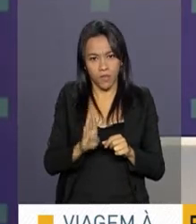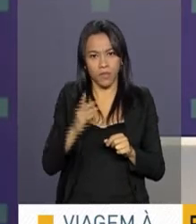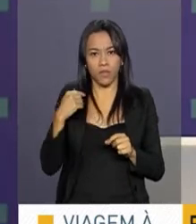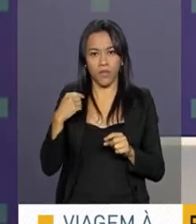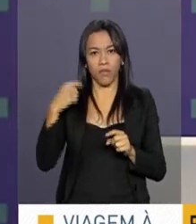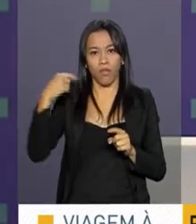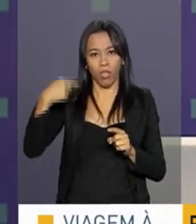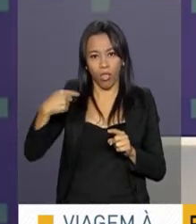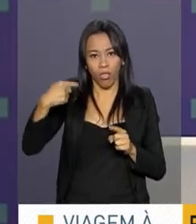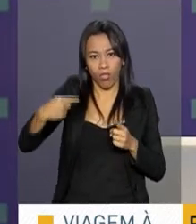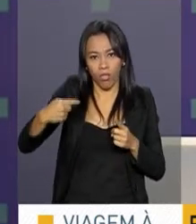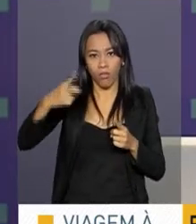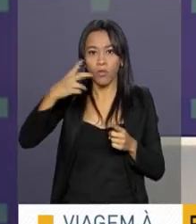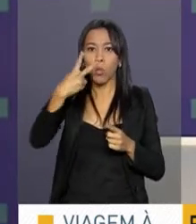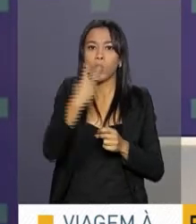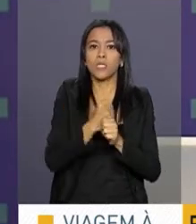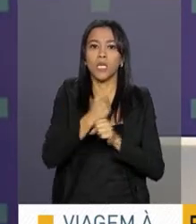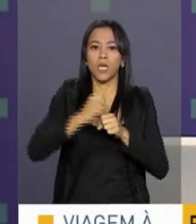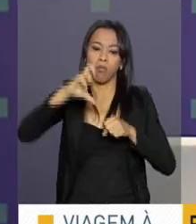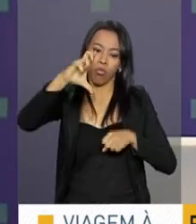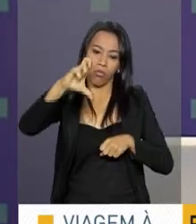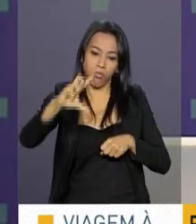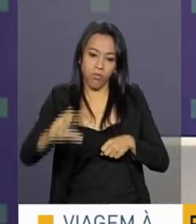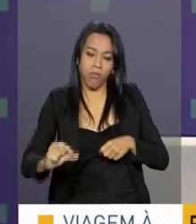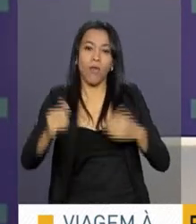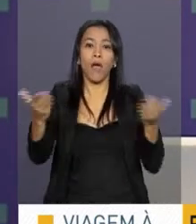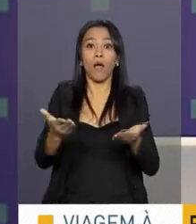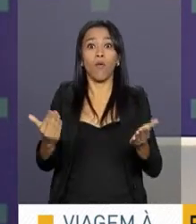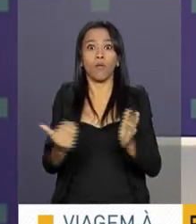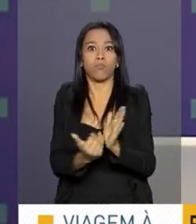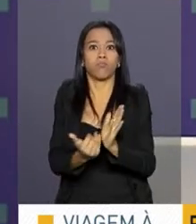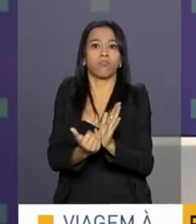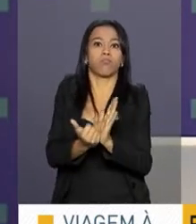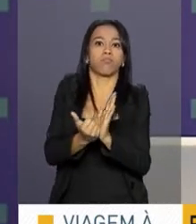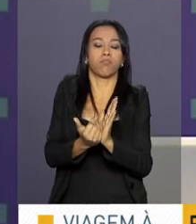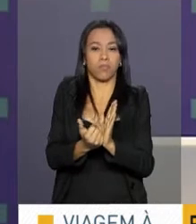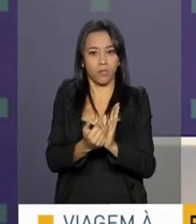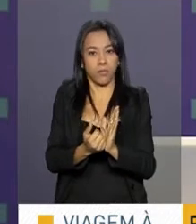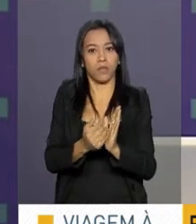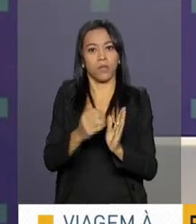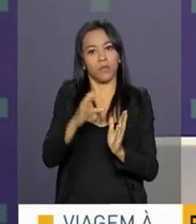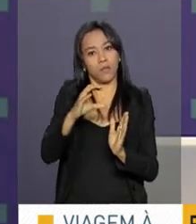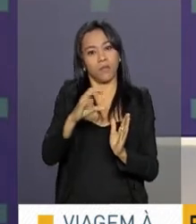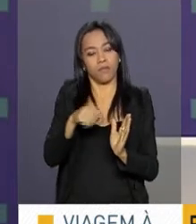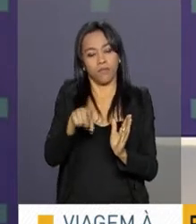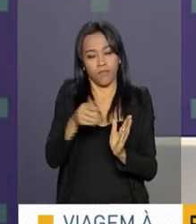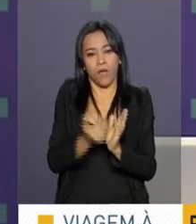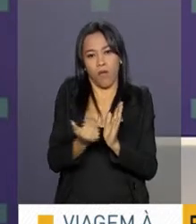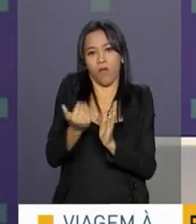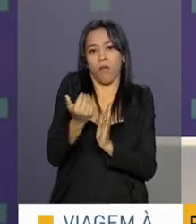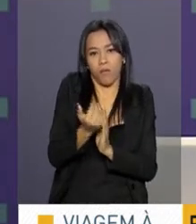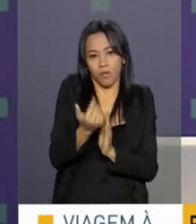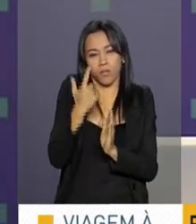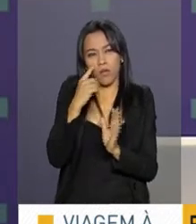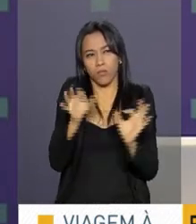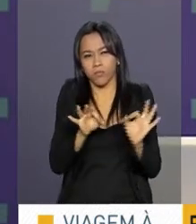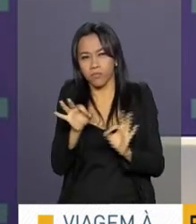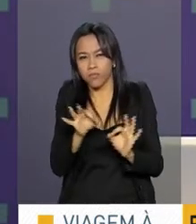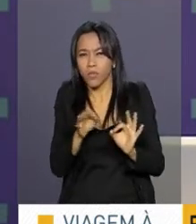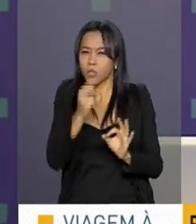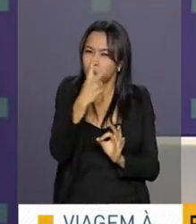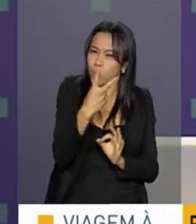devemos fechar com um crescimento de aproximadamente 0,5%, e para o próximo ano As estimativas ainda estão na casa